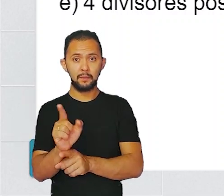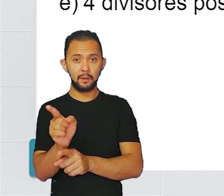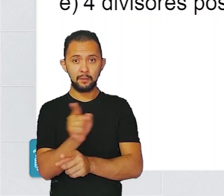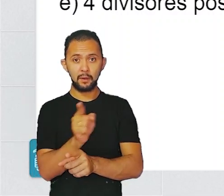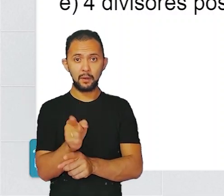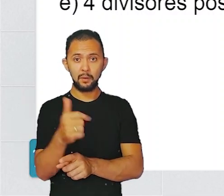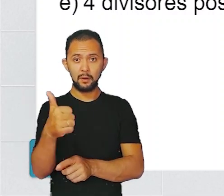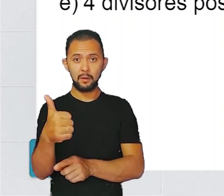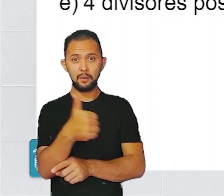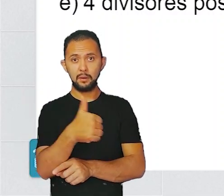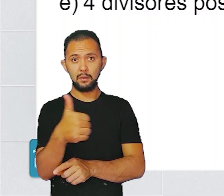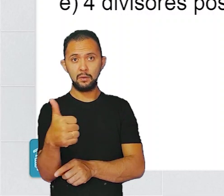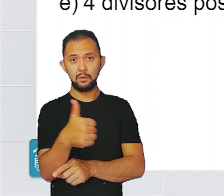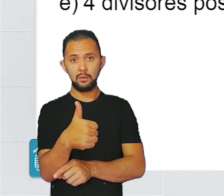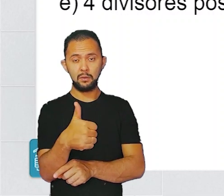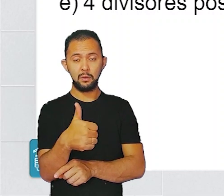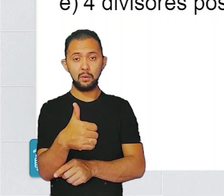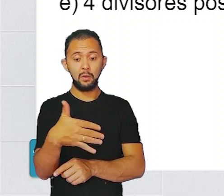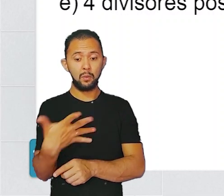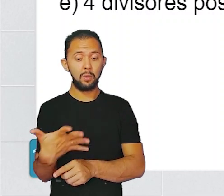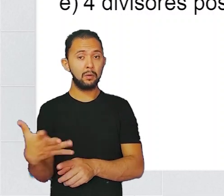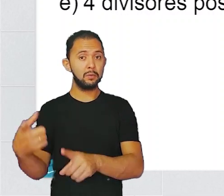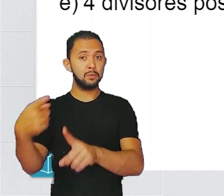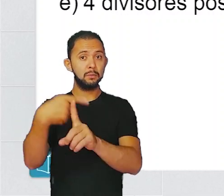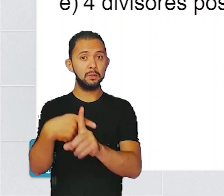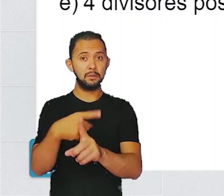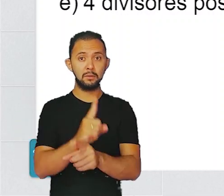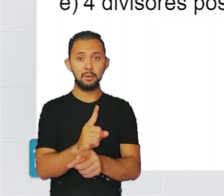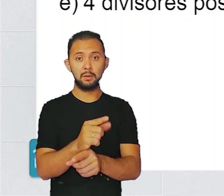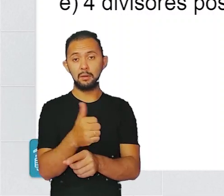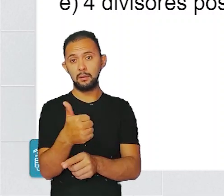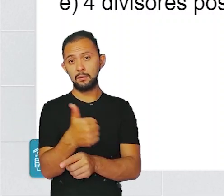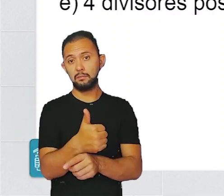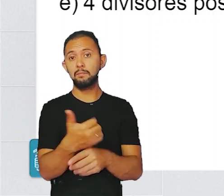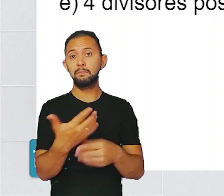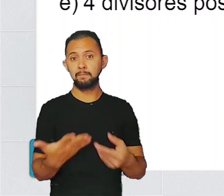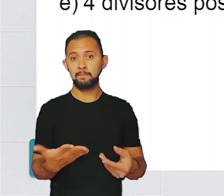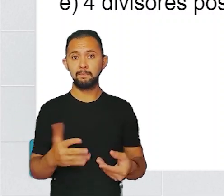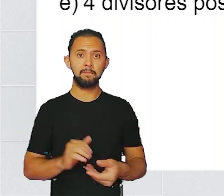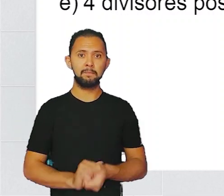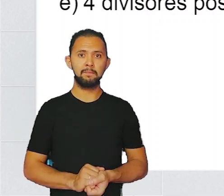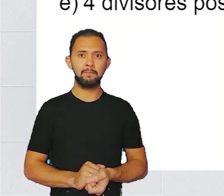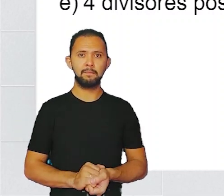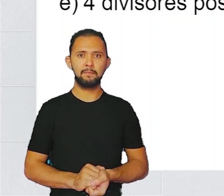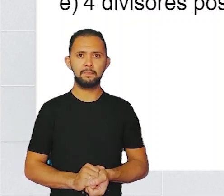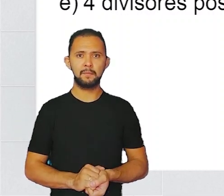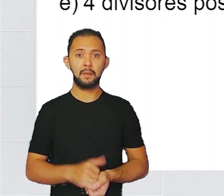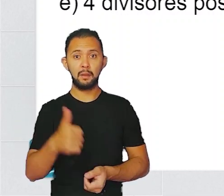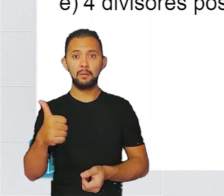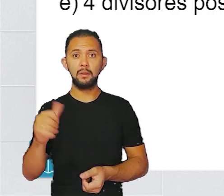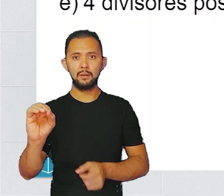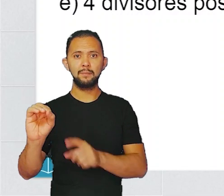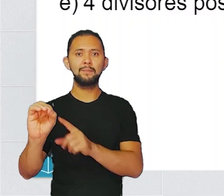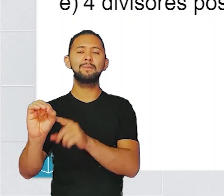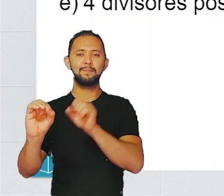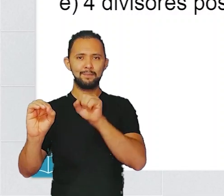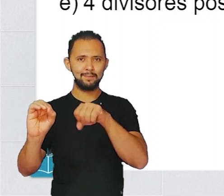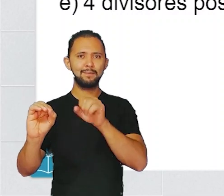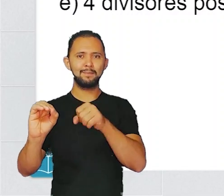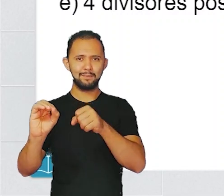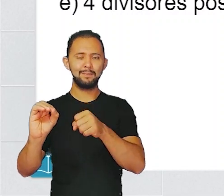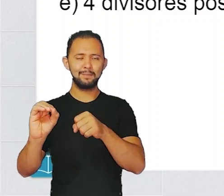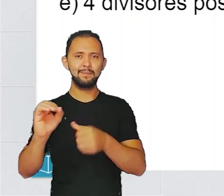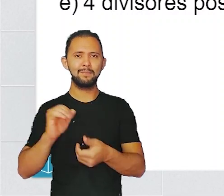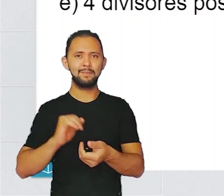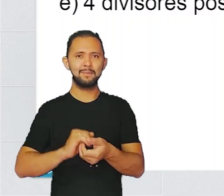Que número é esse? Qual é o número que você soma com 1 que dá 11? É isso aí. Tenho certeza que falaram aí, ó. Professor, é o 10. Exatamente,